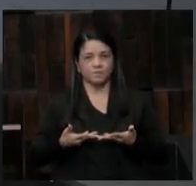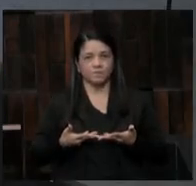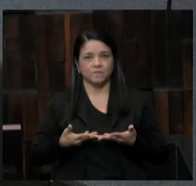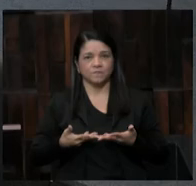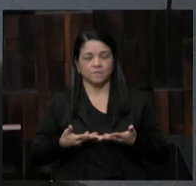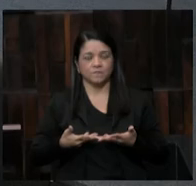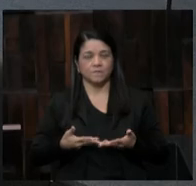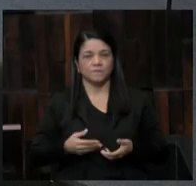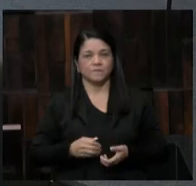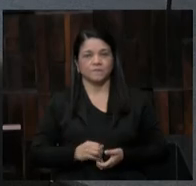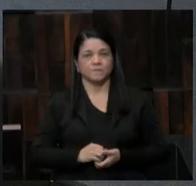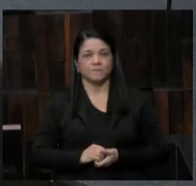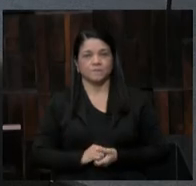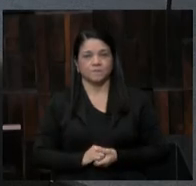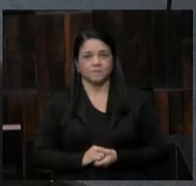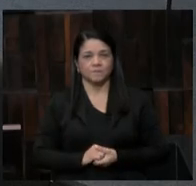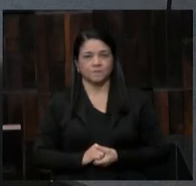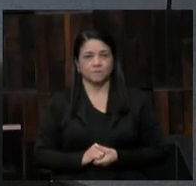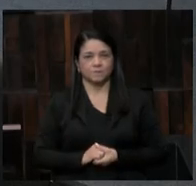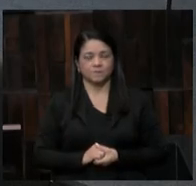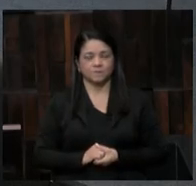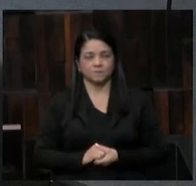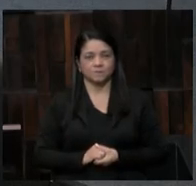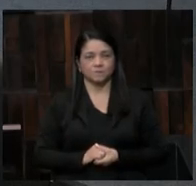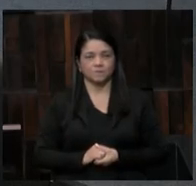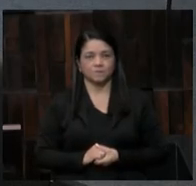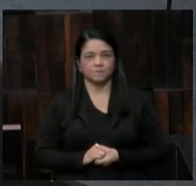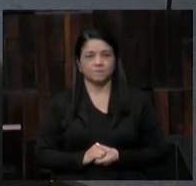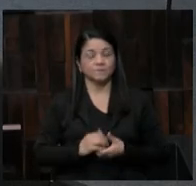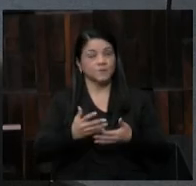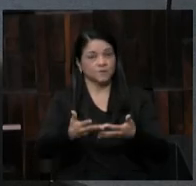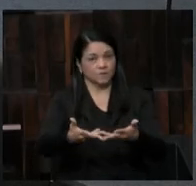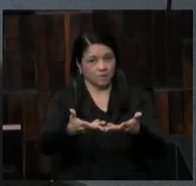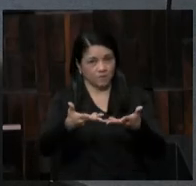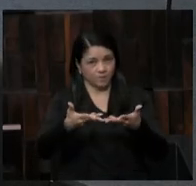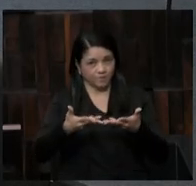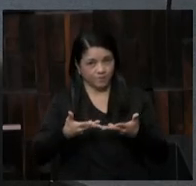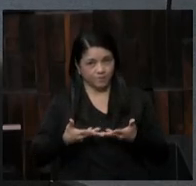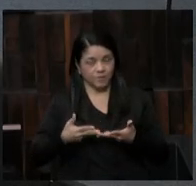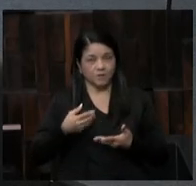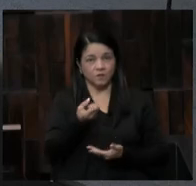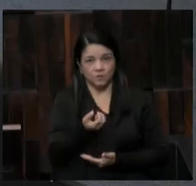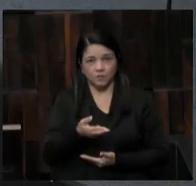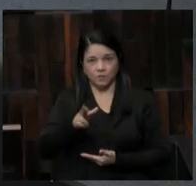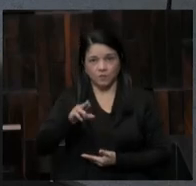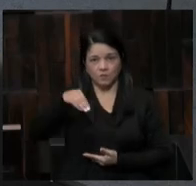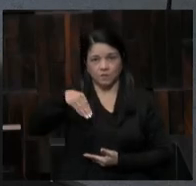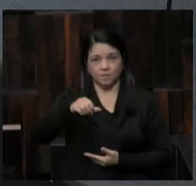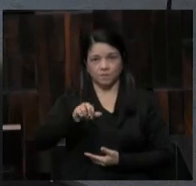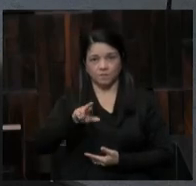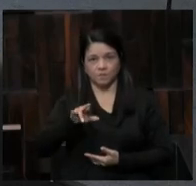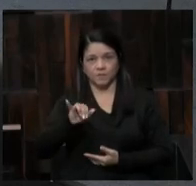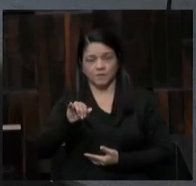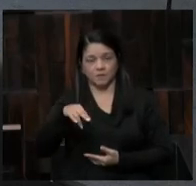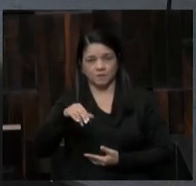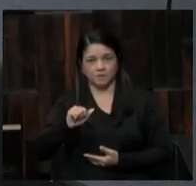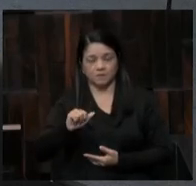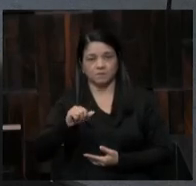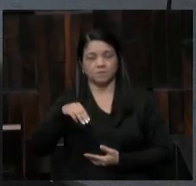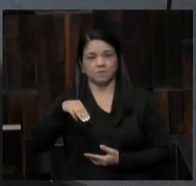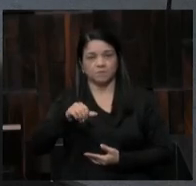Mas tem mais deputados aqui? Convidar a doutora Marina Magalhães